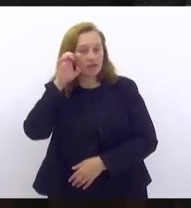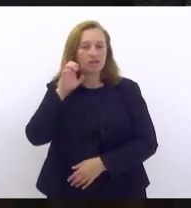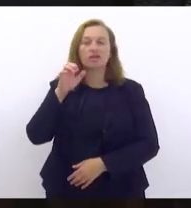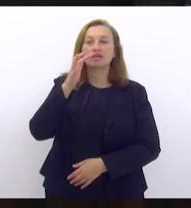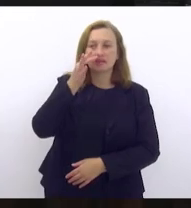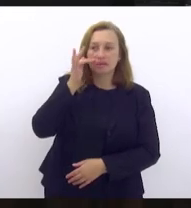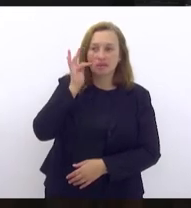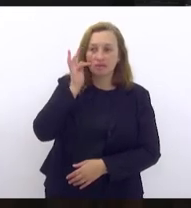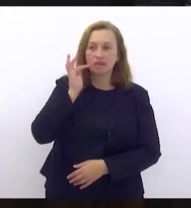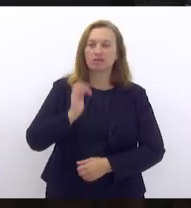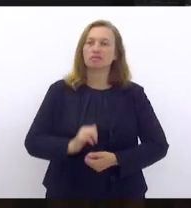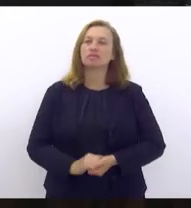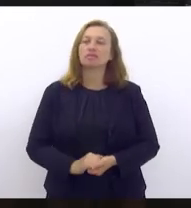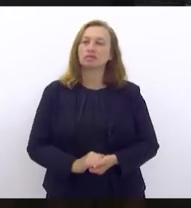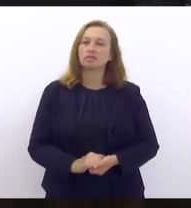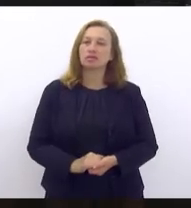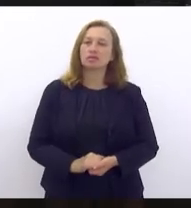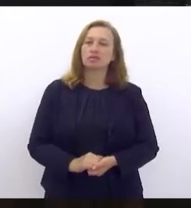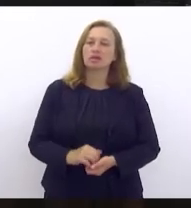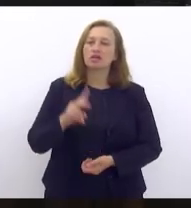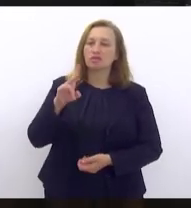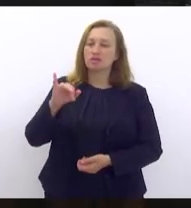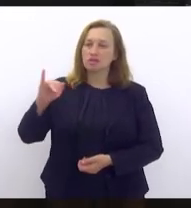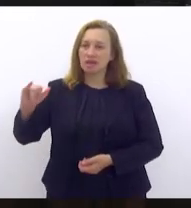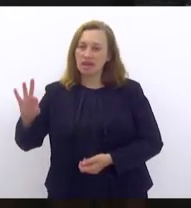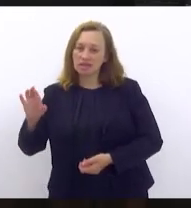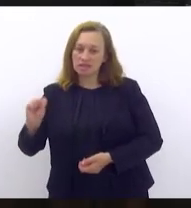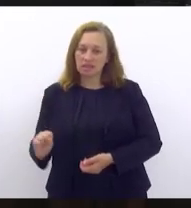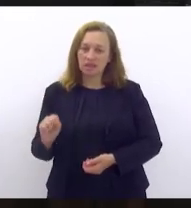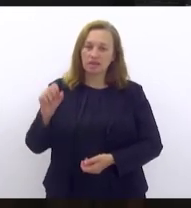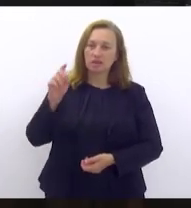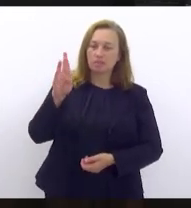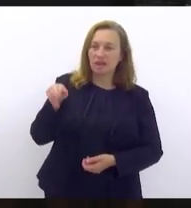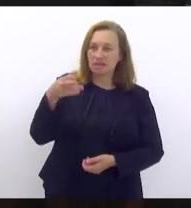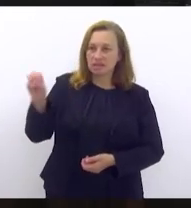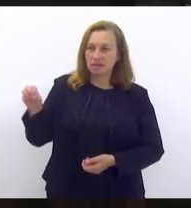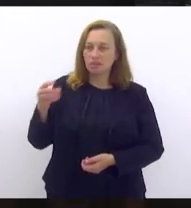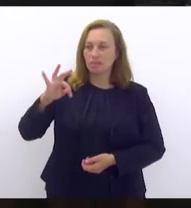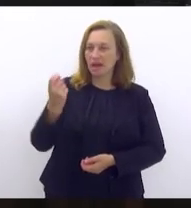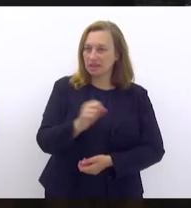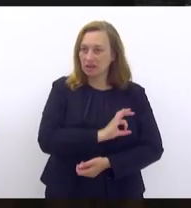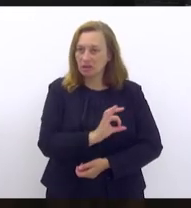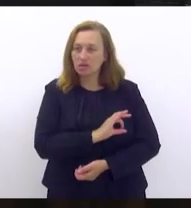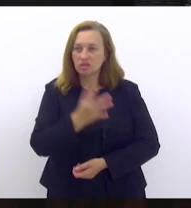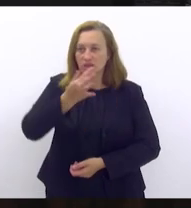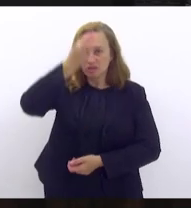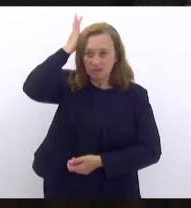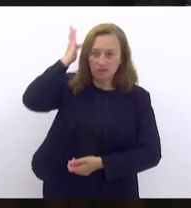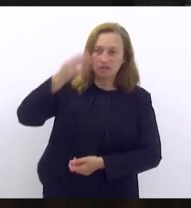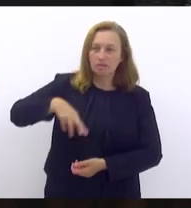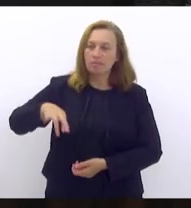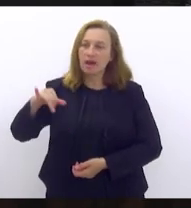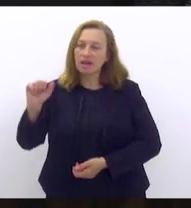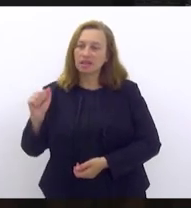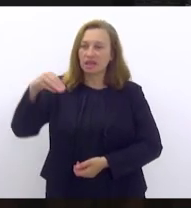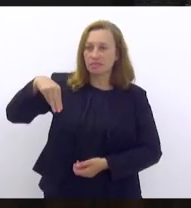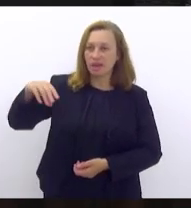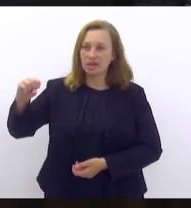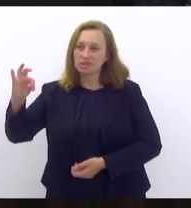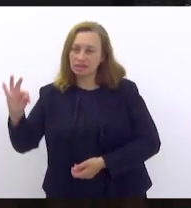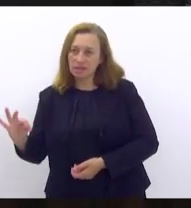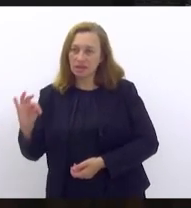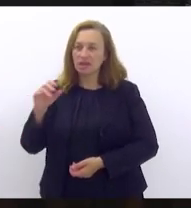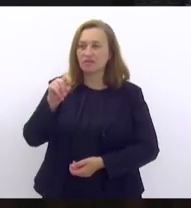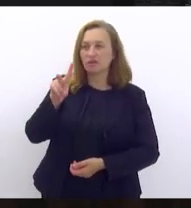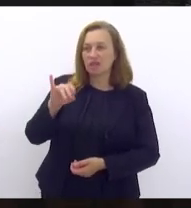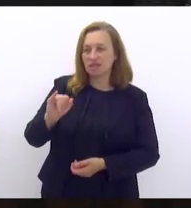Flávio Serafini, Valceasa, Brazão, Marta Rocha, Fred Pacheco, Marina do MST,